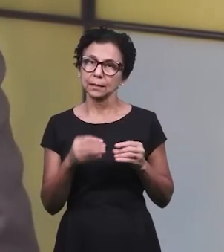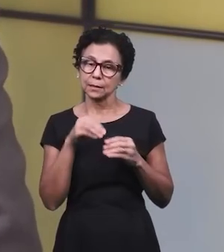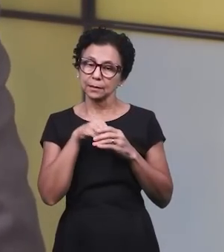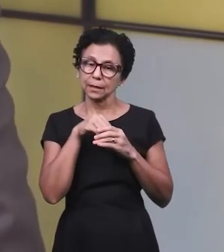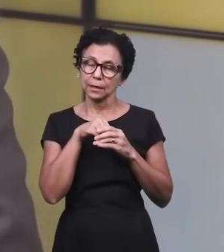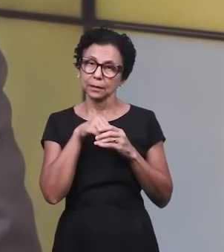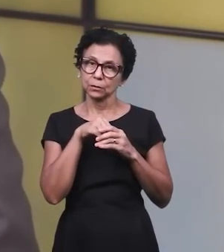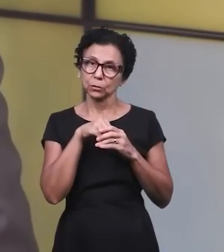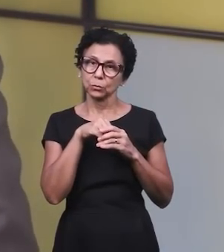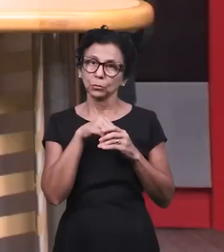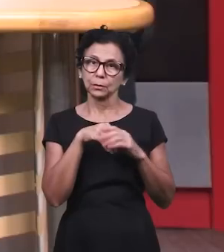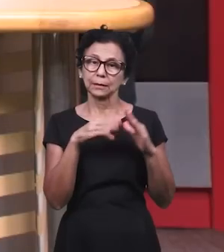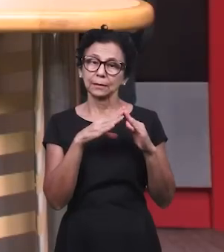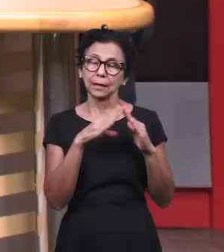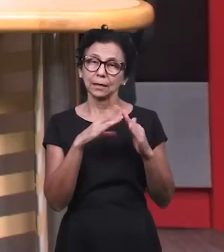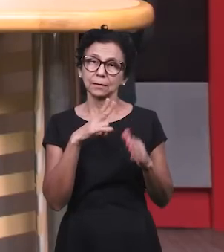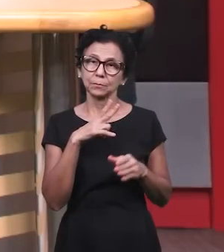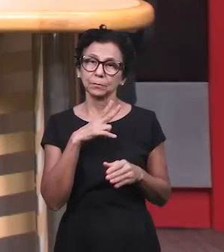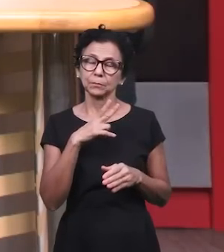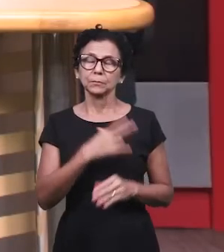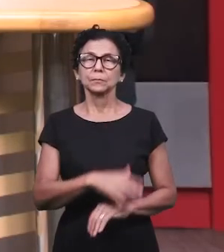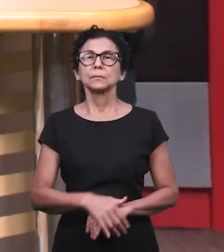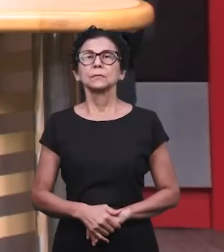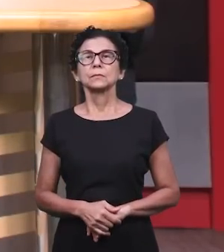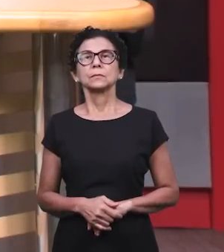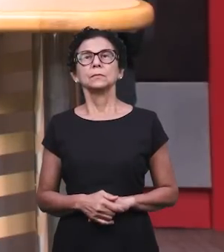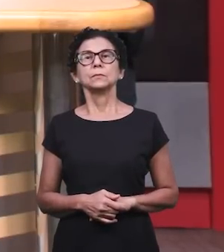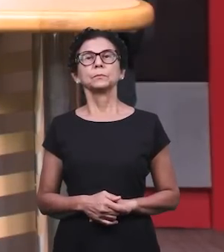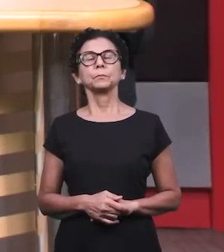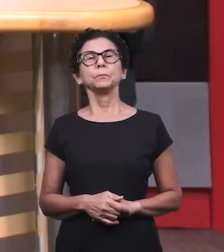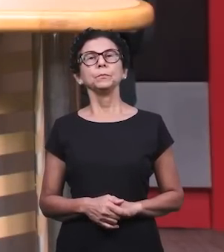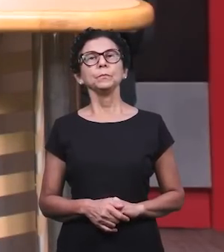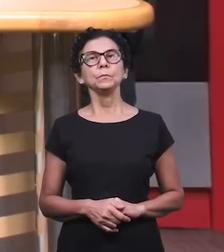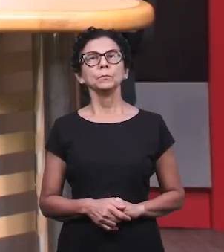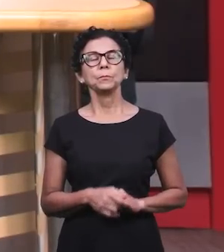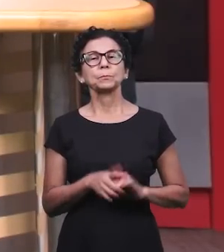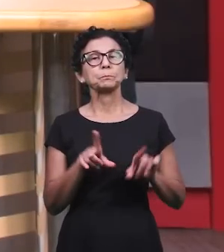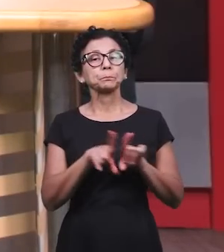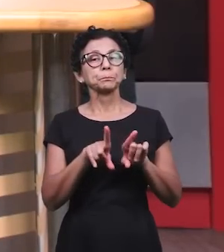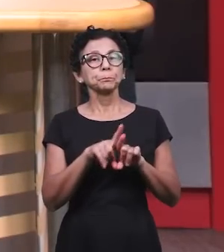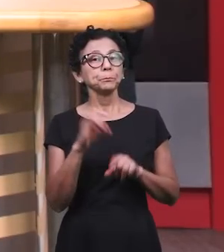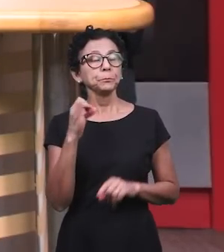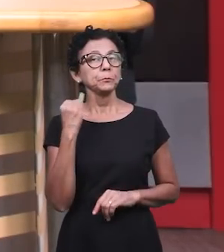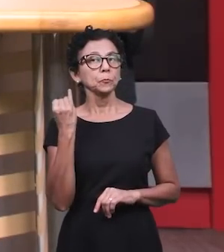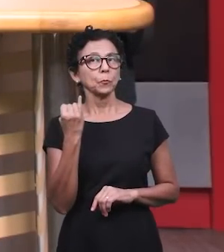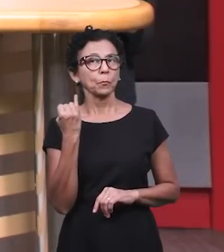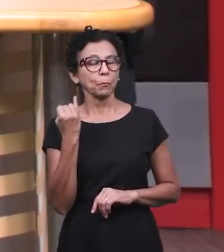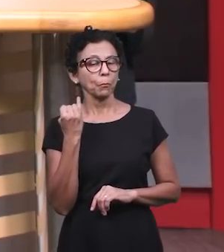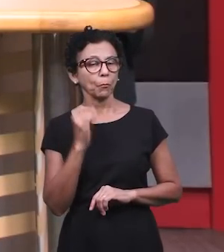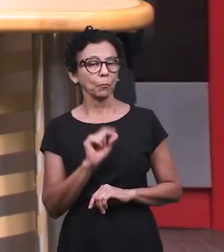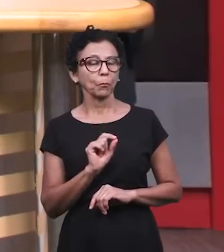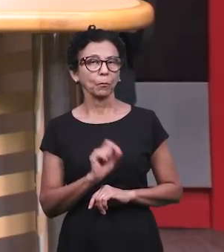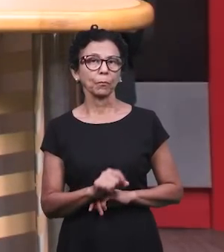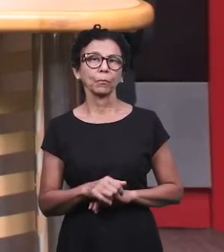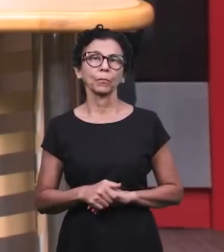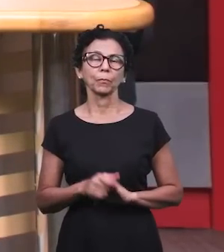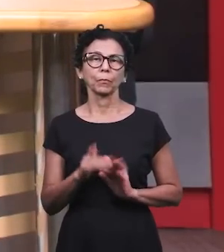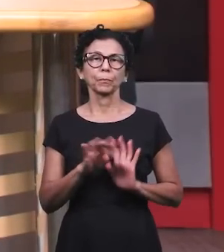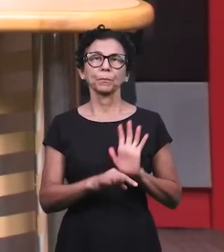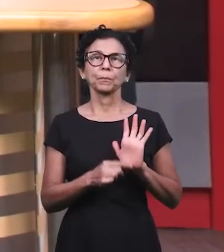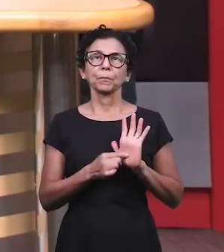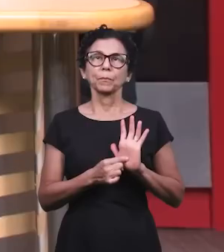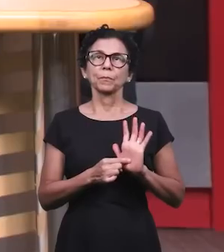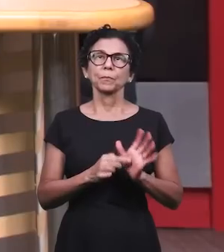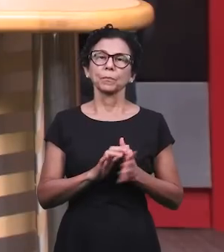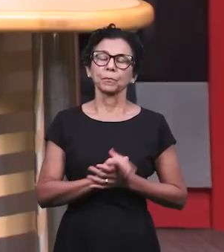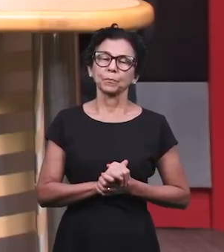da casa. Né? Tem um ponto aqui que eu acho que é importante colocarmos à mesa para analisarmos. Que o texto vai mostrar qual é a